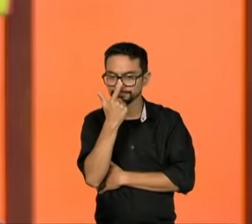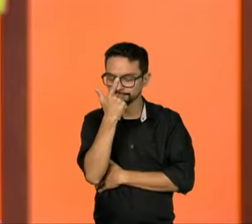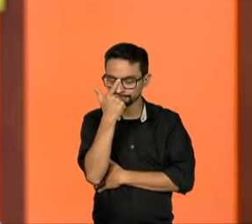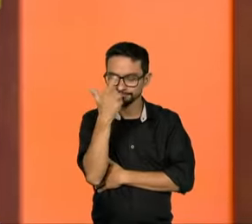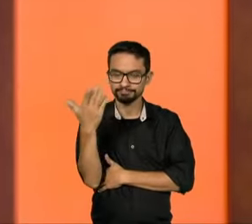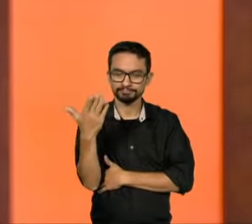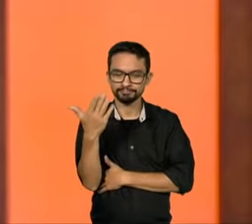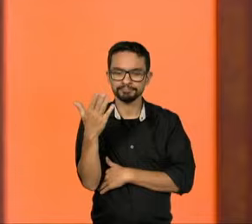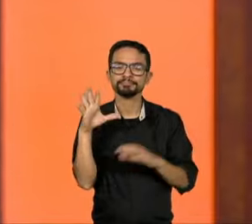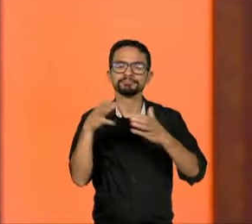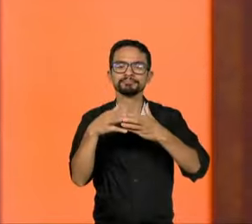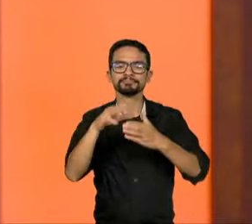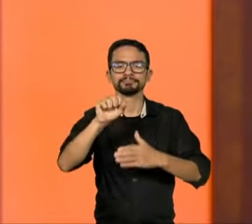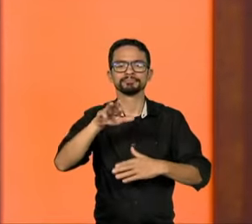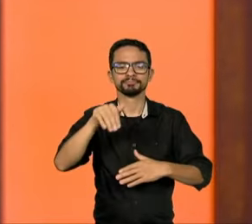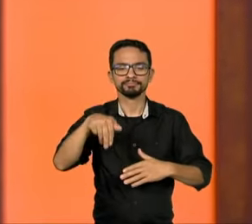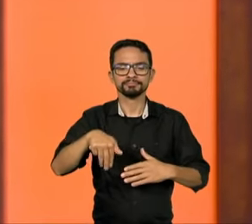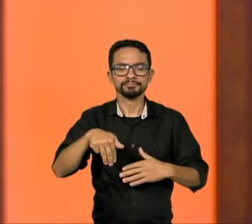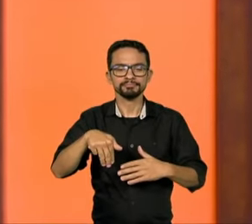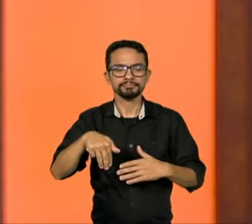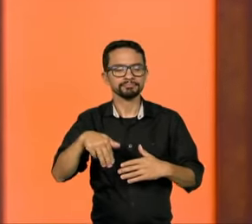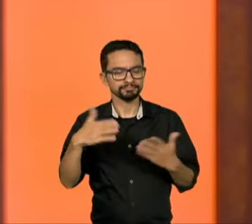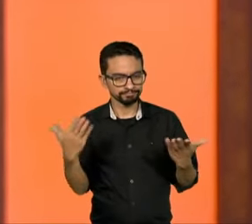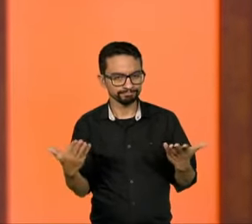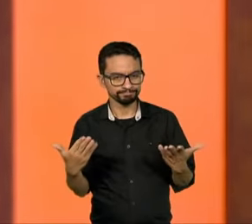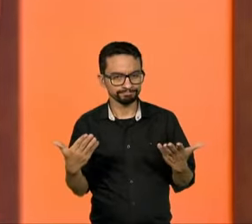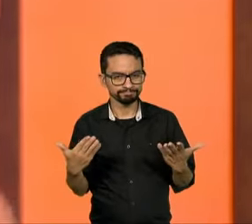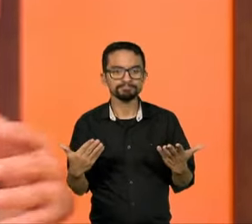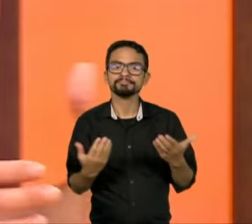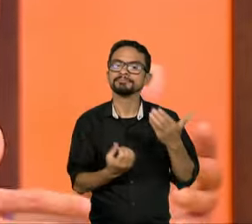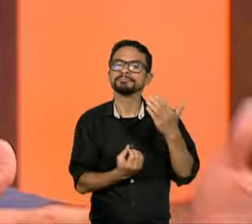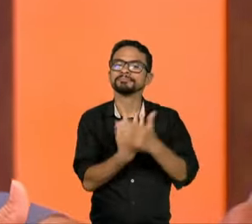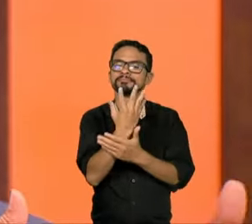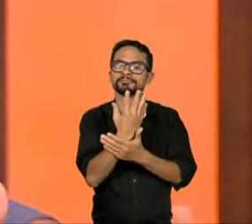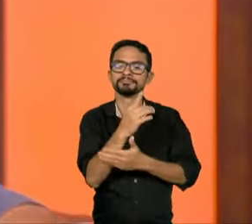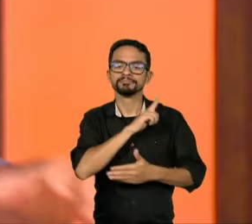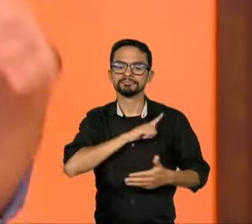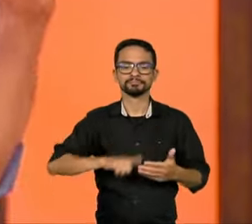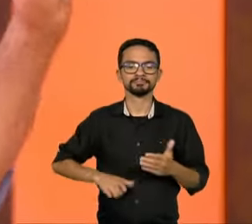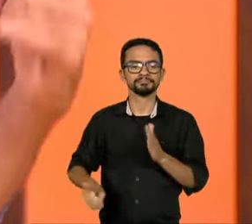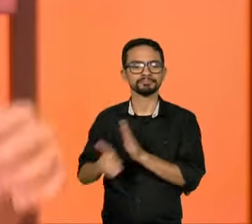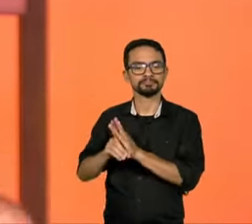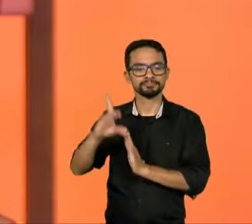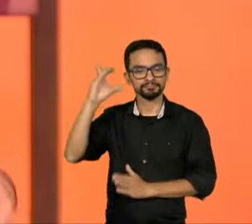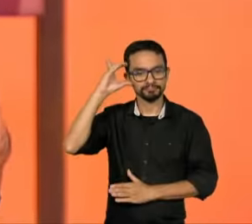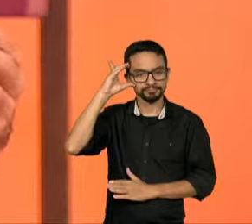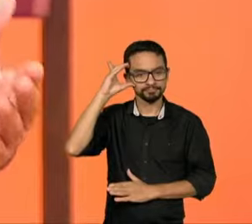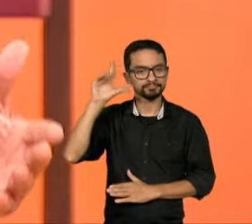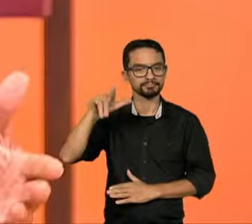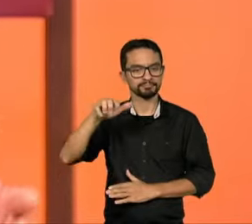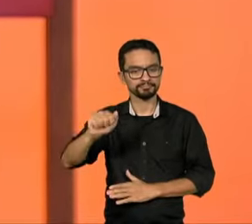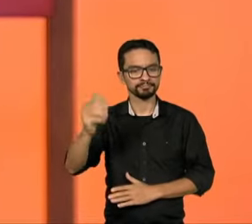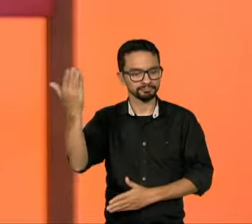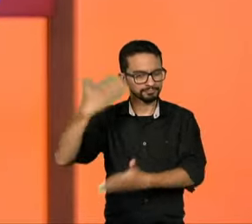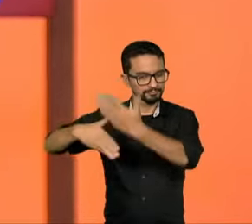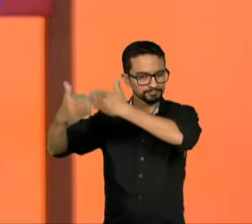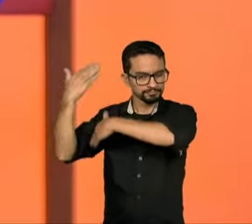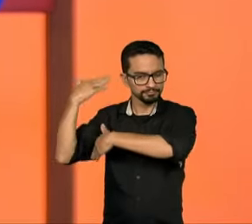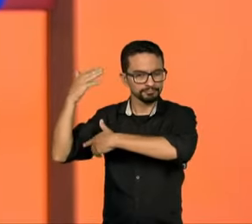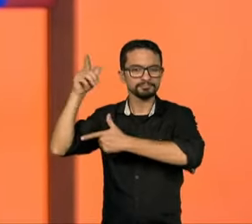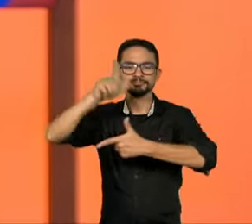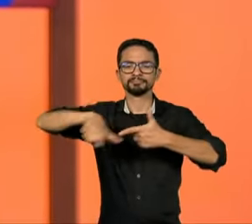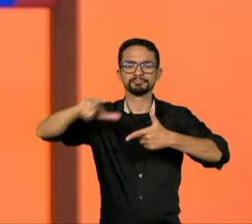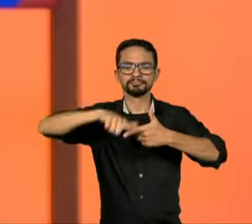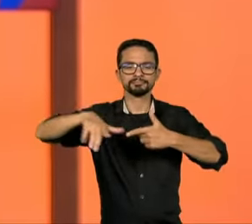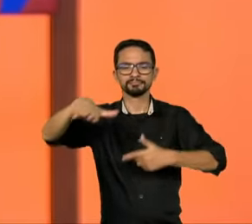de Monitoramento de Desastres Ambientais. Criado no governo lá da Dilma, lá atrás, quando a gente teve a tragédia da região